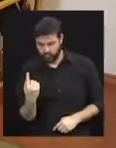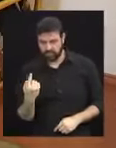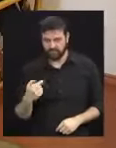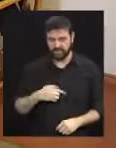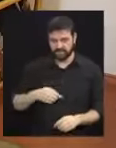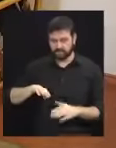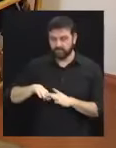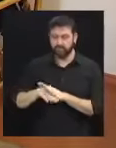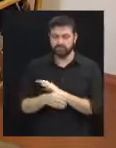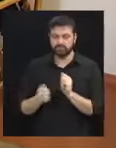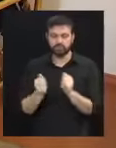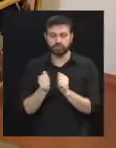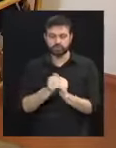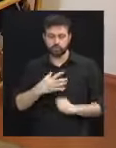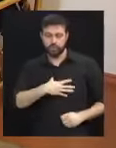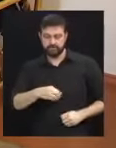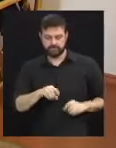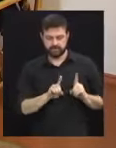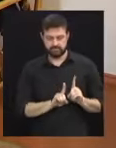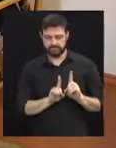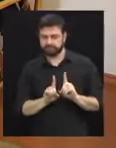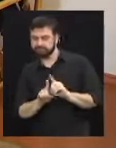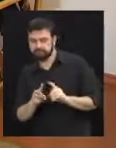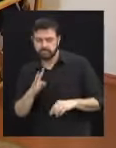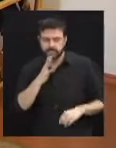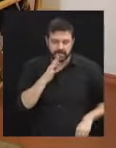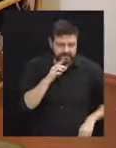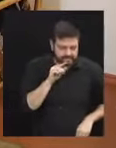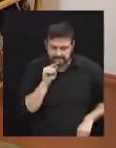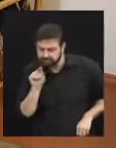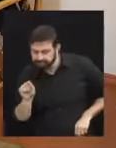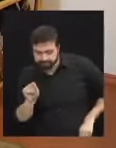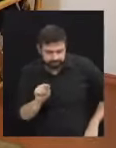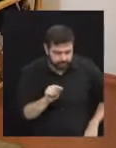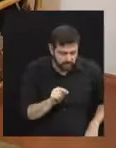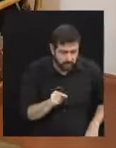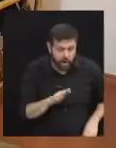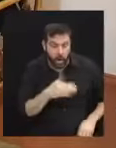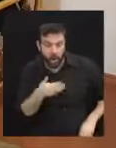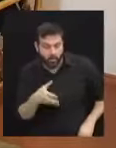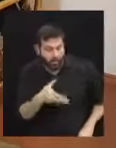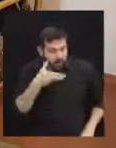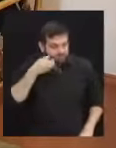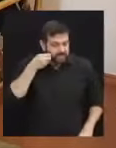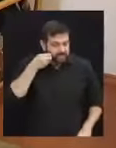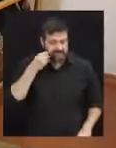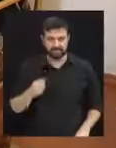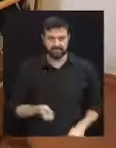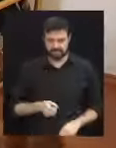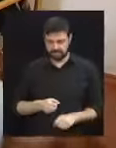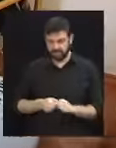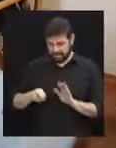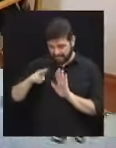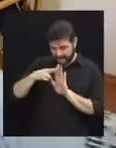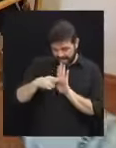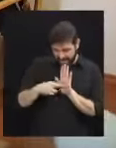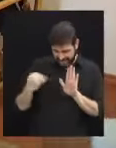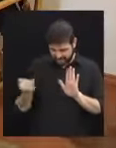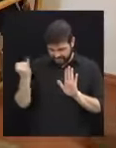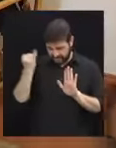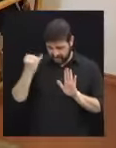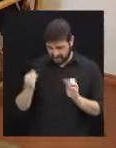costuma levar o filho para conhecer os animais até que ela tome uma decisão adequada e o menino possa conhecer. Isso é um critério interessante quando a gente